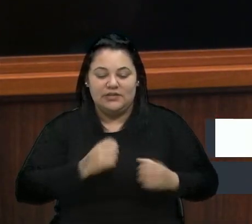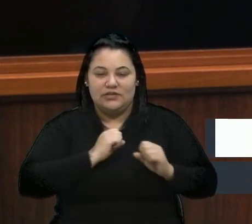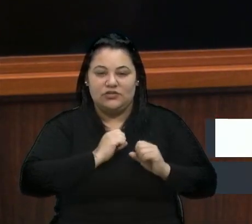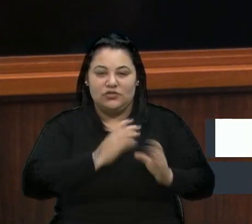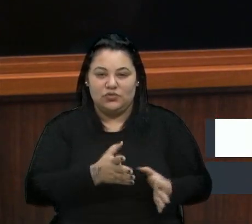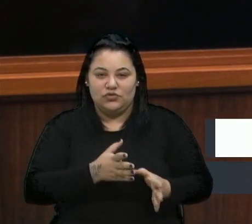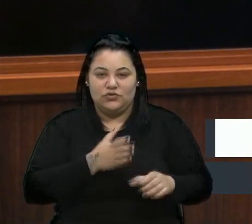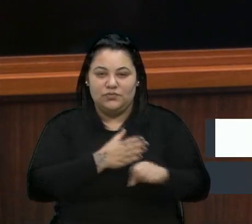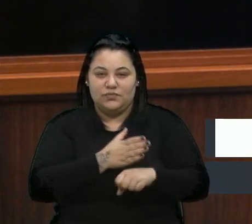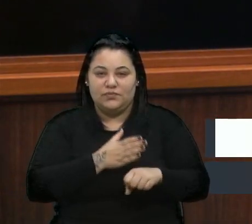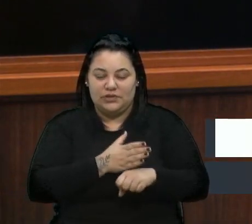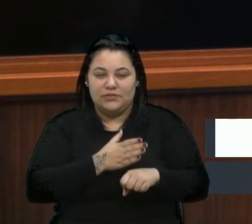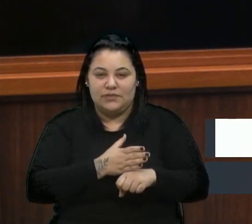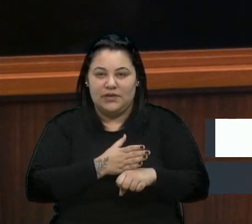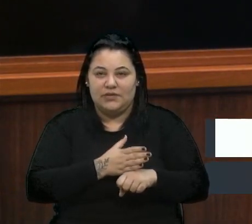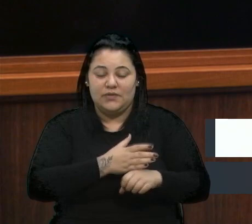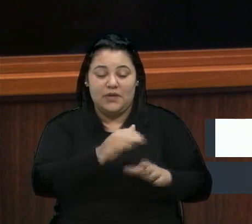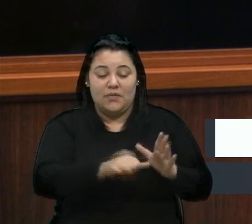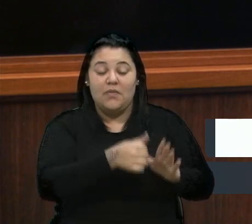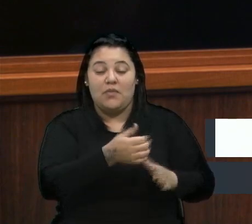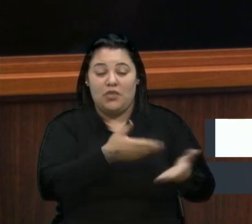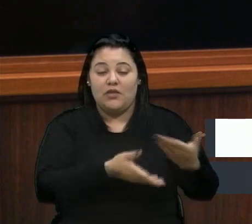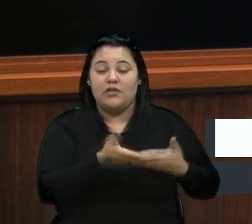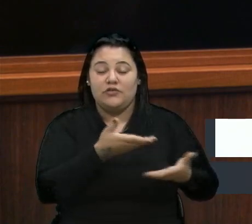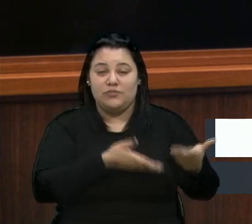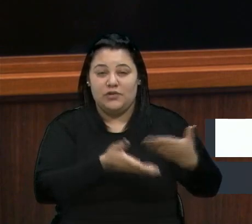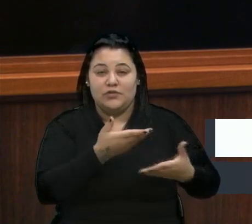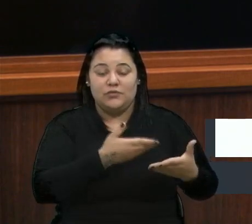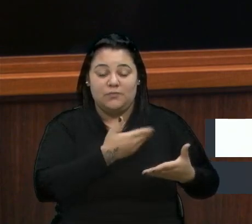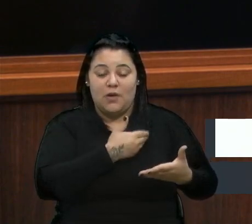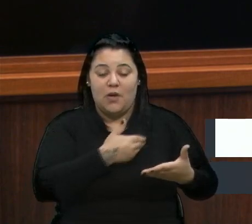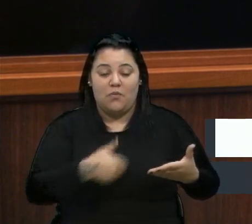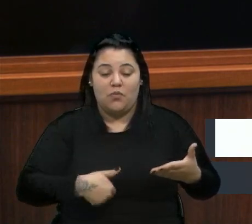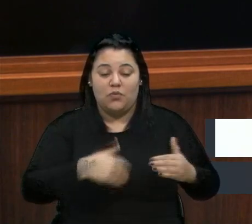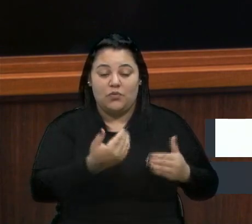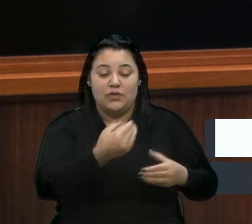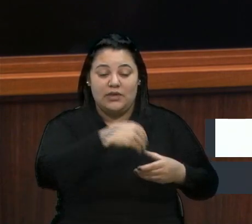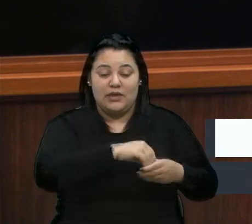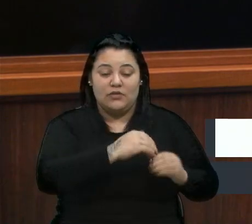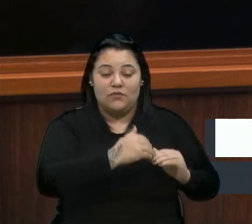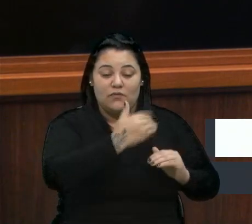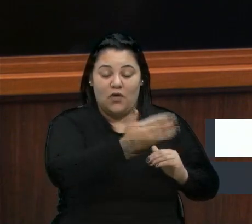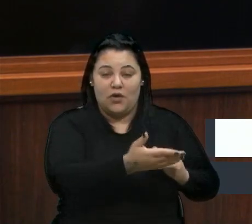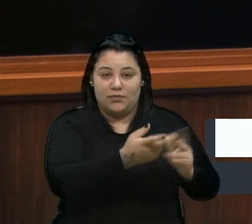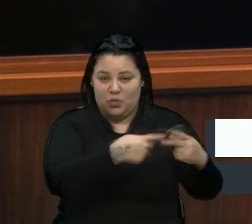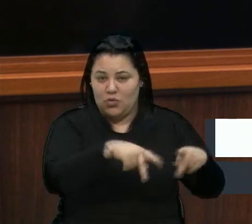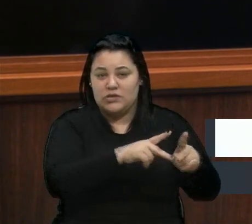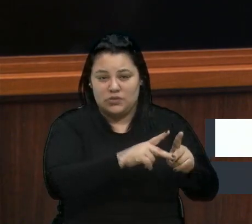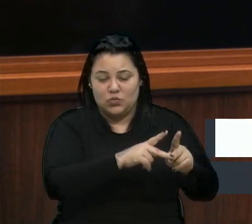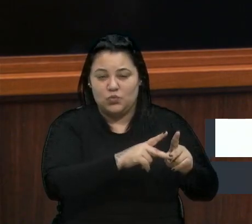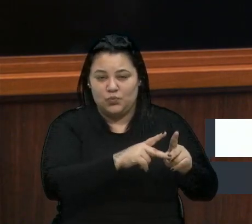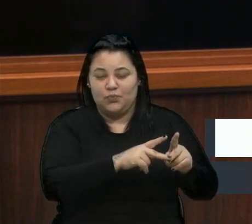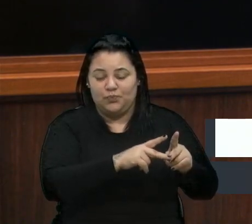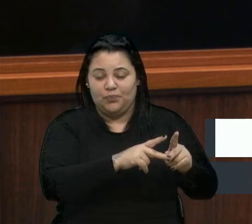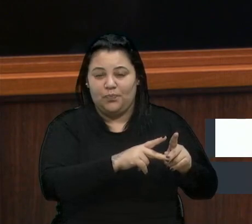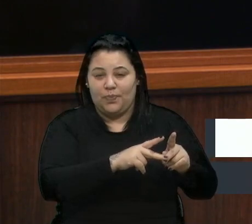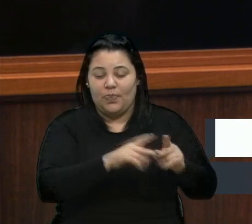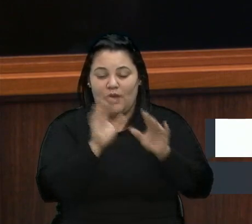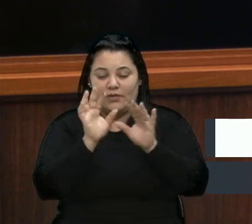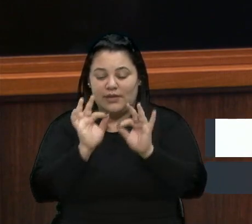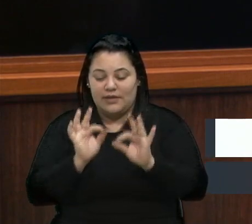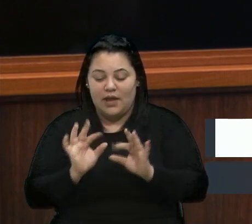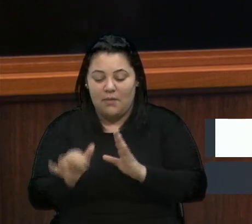categorias melhoria do atendimento ao público interno e externo, aprimoramento de processo de